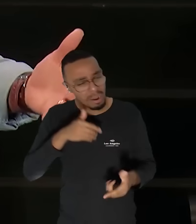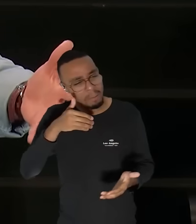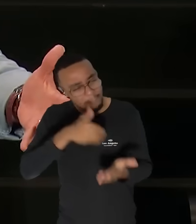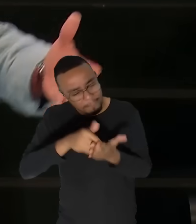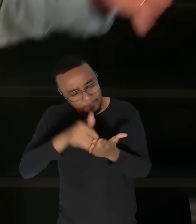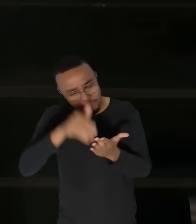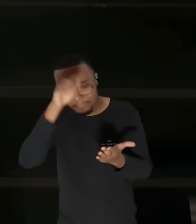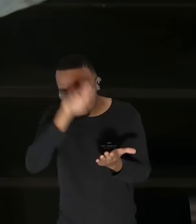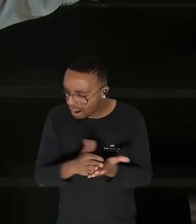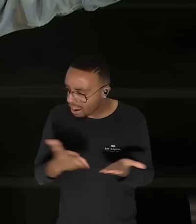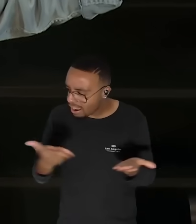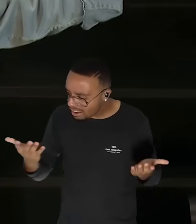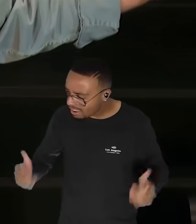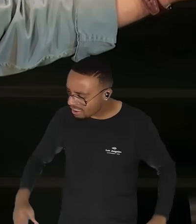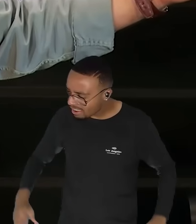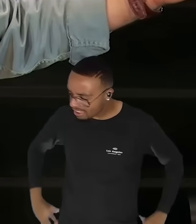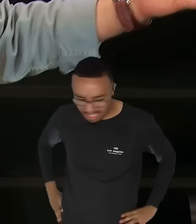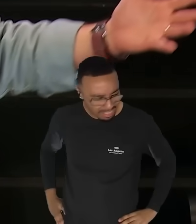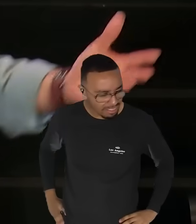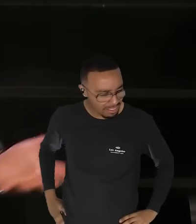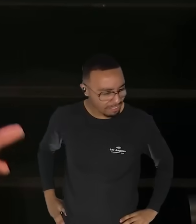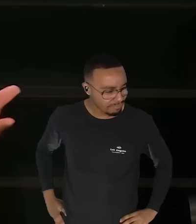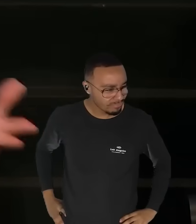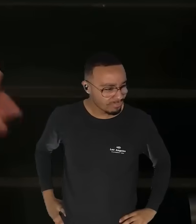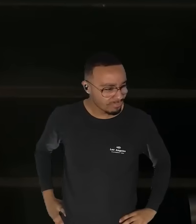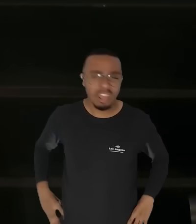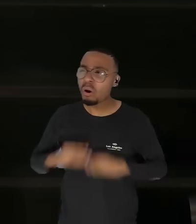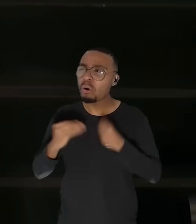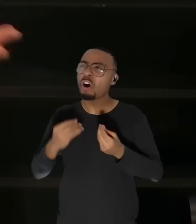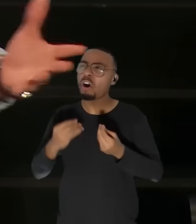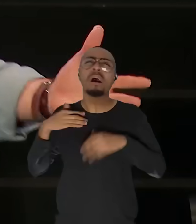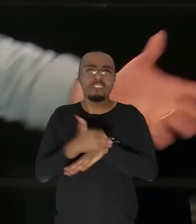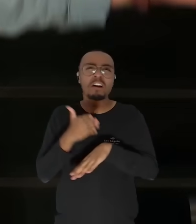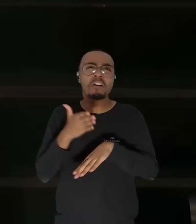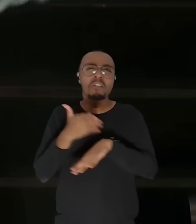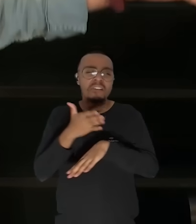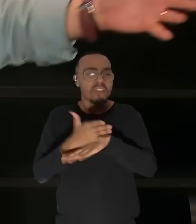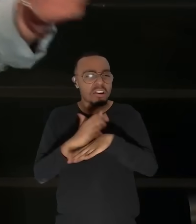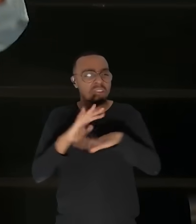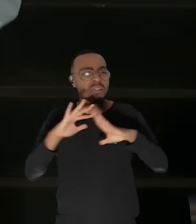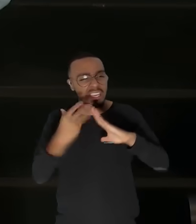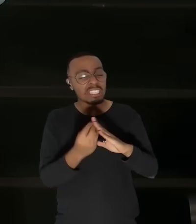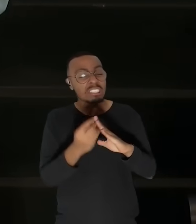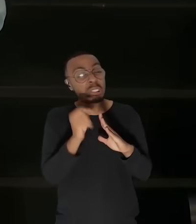Como é? Como é que eu vou para a igreja e eu estou prestes a morar na rua?